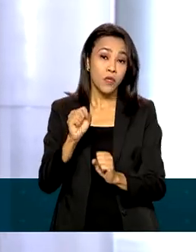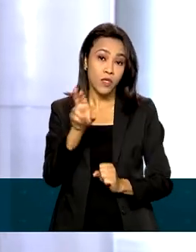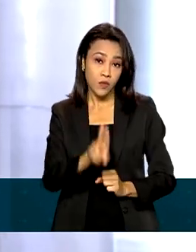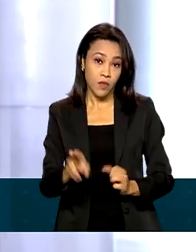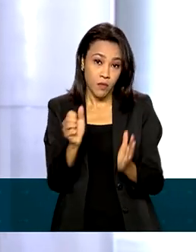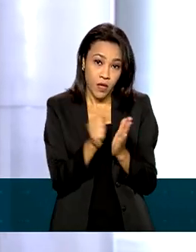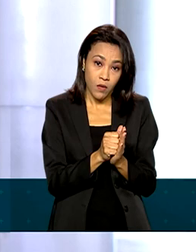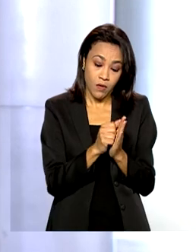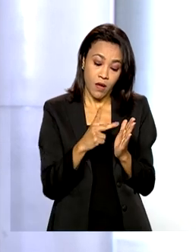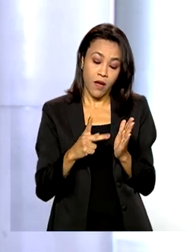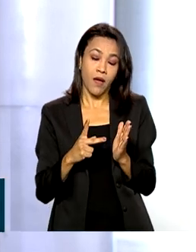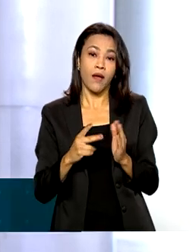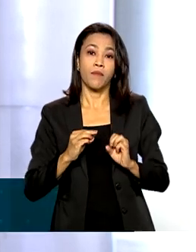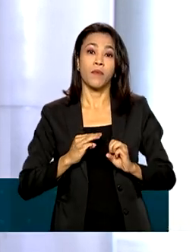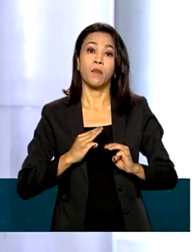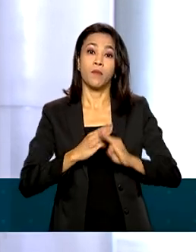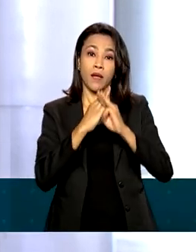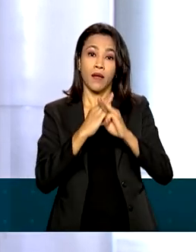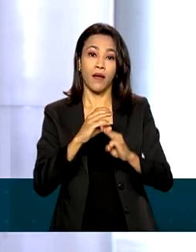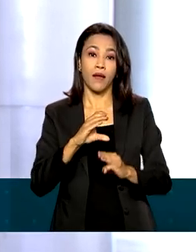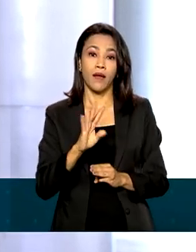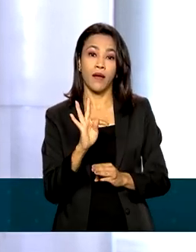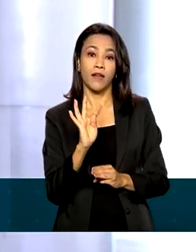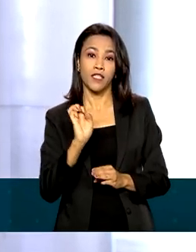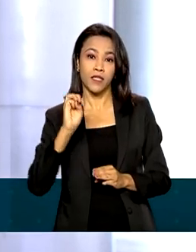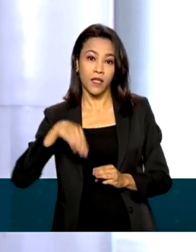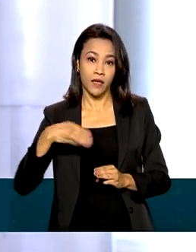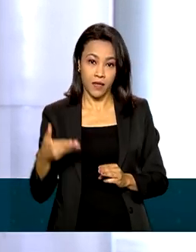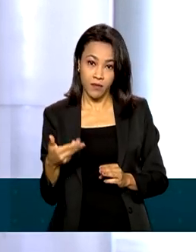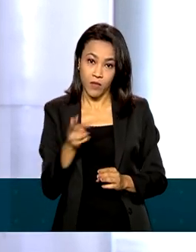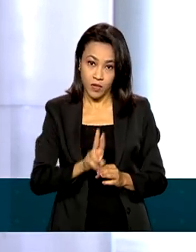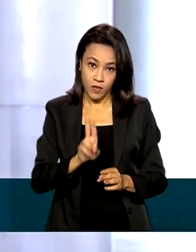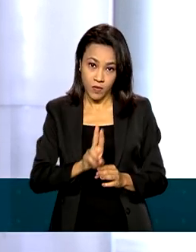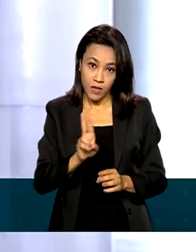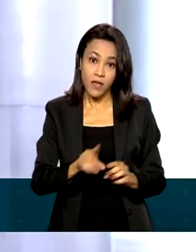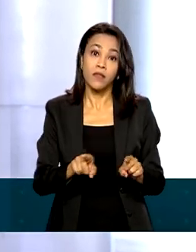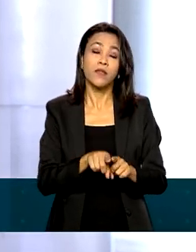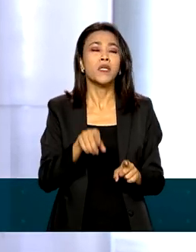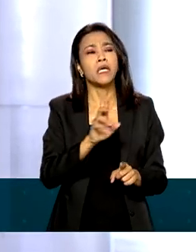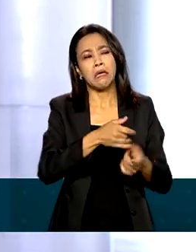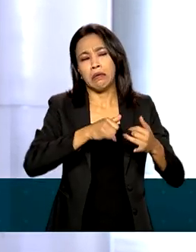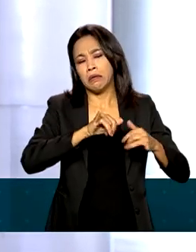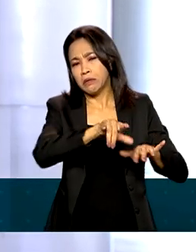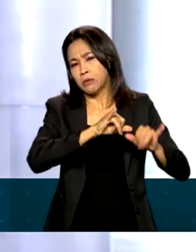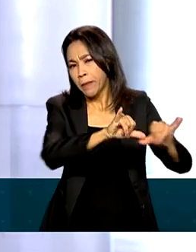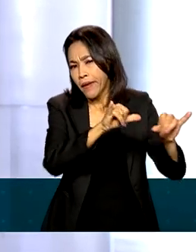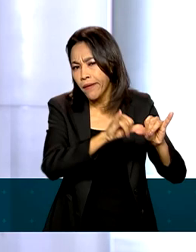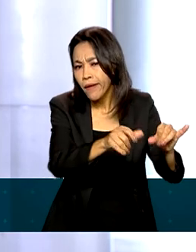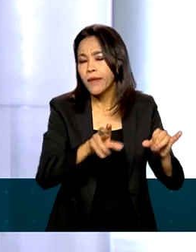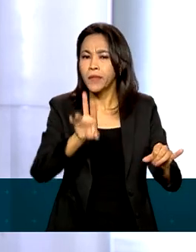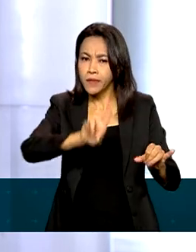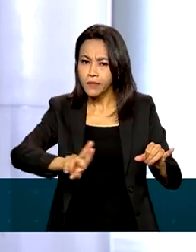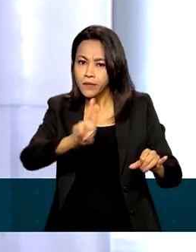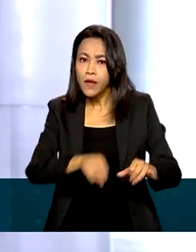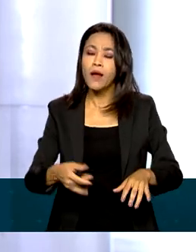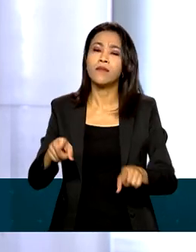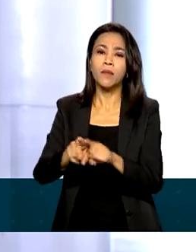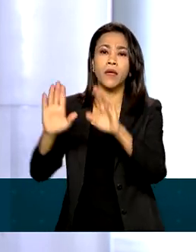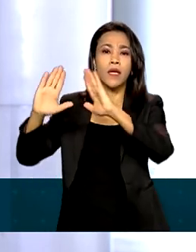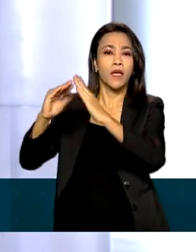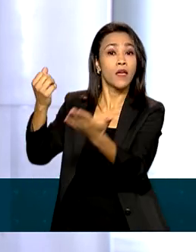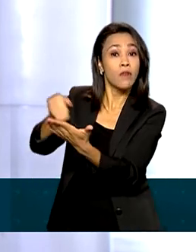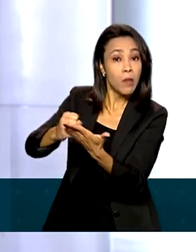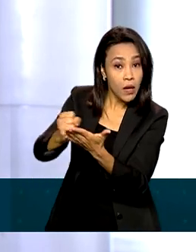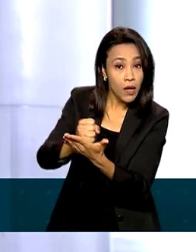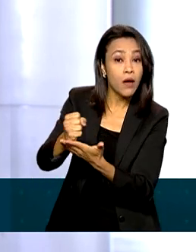Caixa Tenner. Também pode ser utilizado por meio de cartão para pagamento em estabelecimentos comerciais, como supermercados e farmácias, por